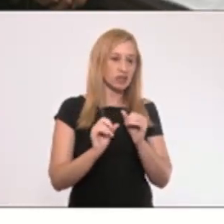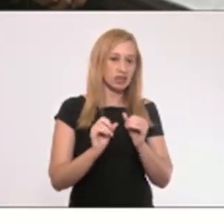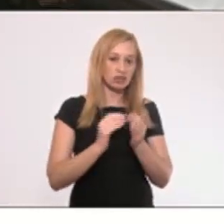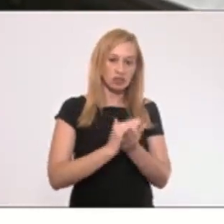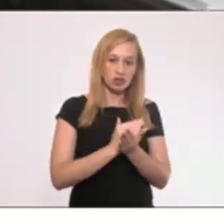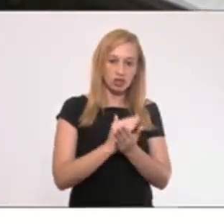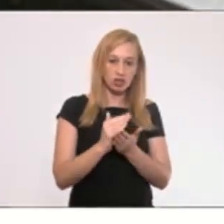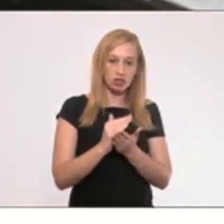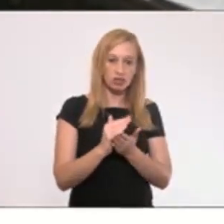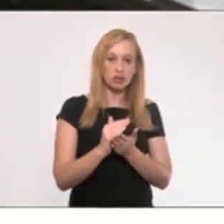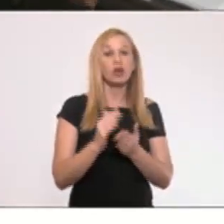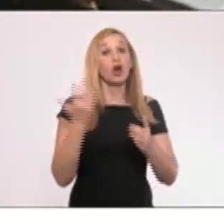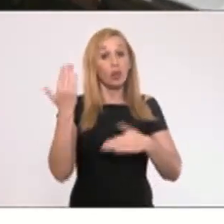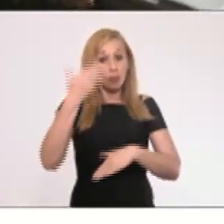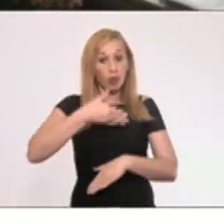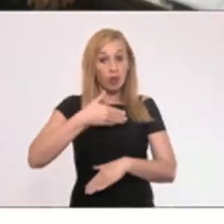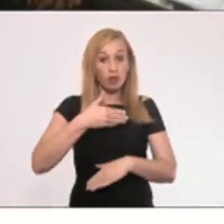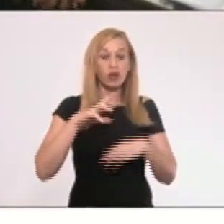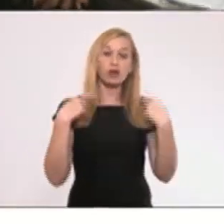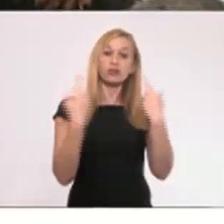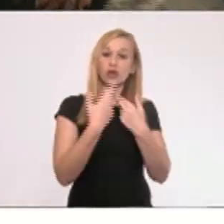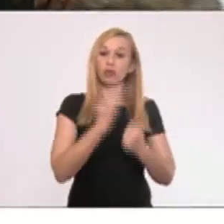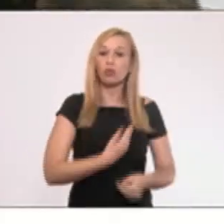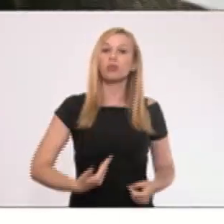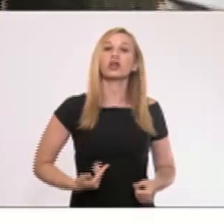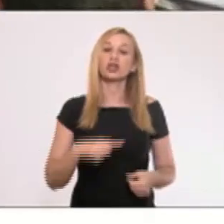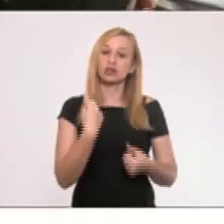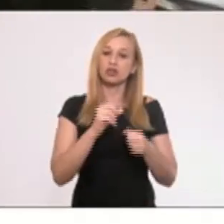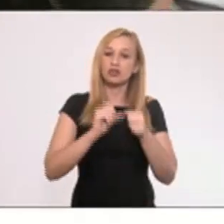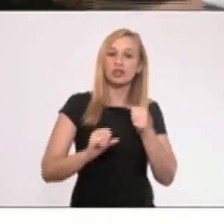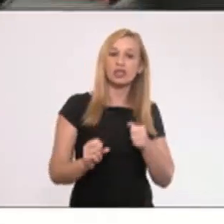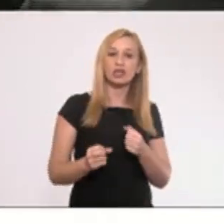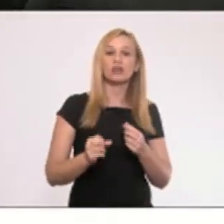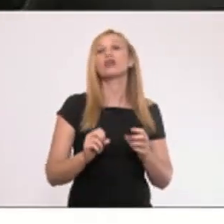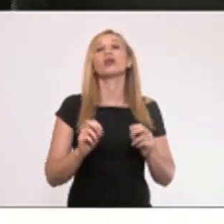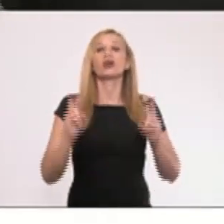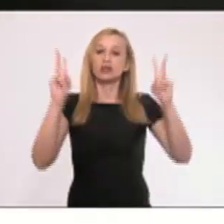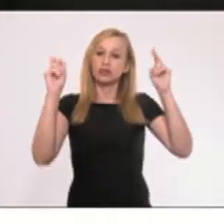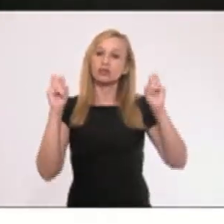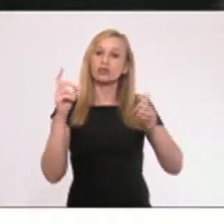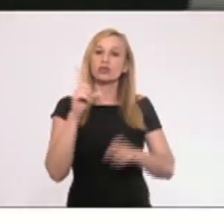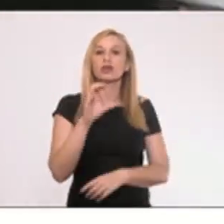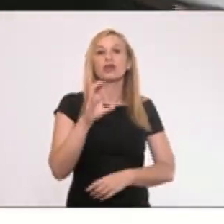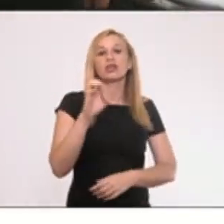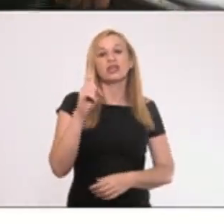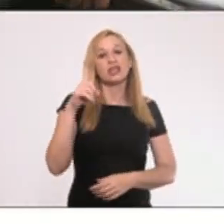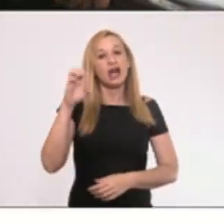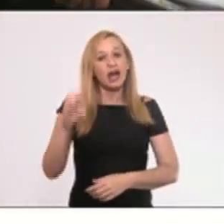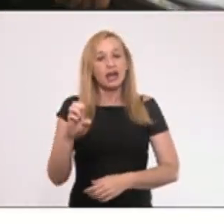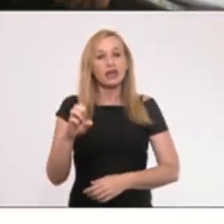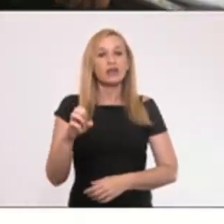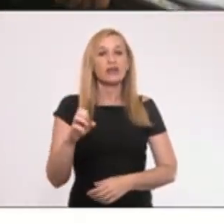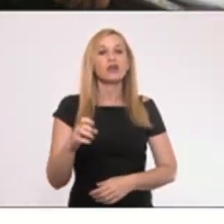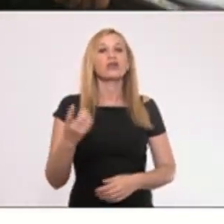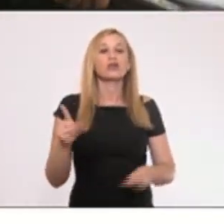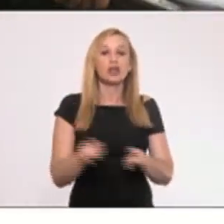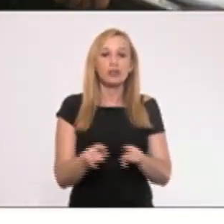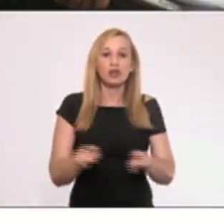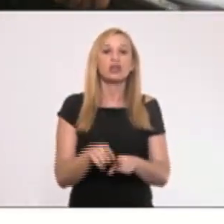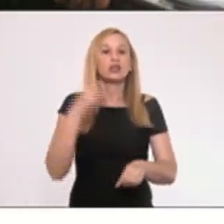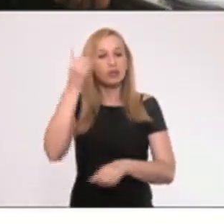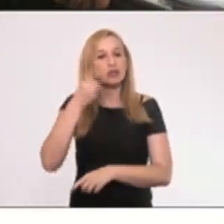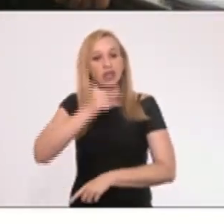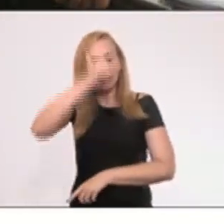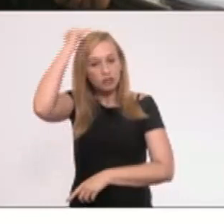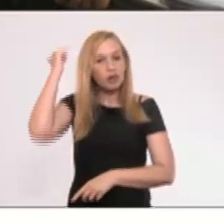legislatura. Prova disso é a audiência pública que fizemos sobre a SEDAE, que o companheiro o deputado Luiz Paulo também pediu